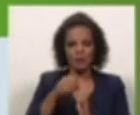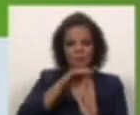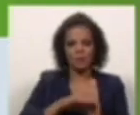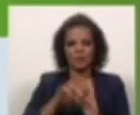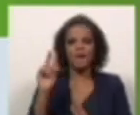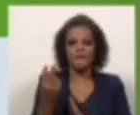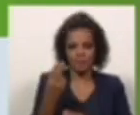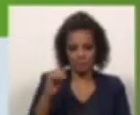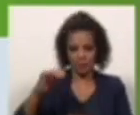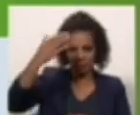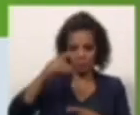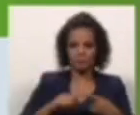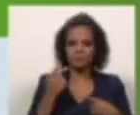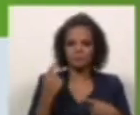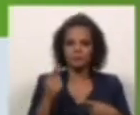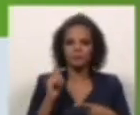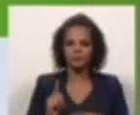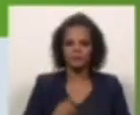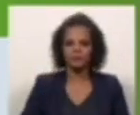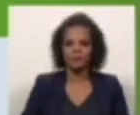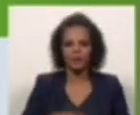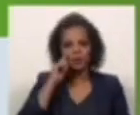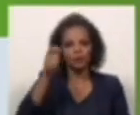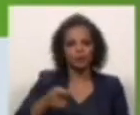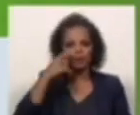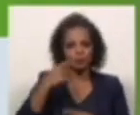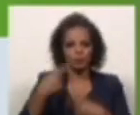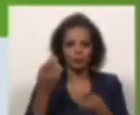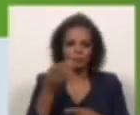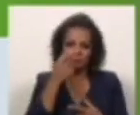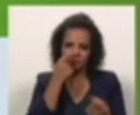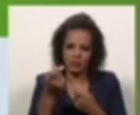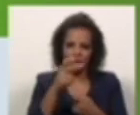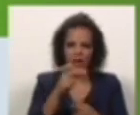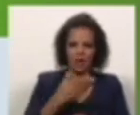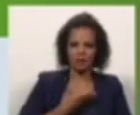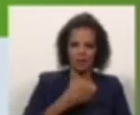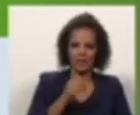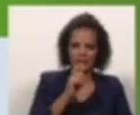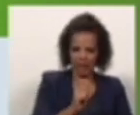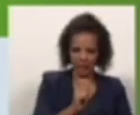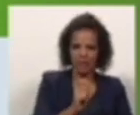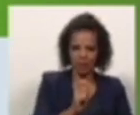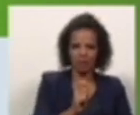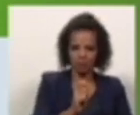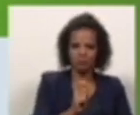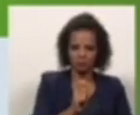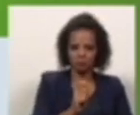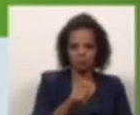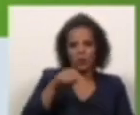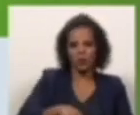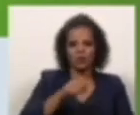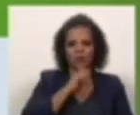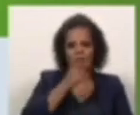principais uma é o alargamento dos seguros públicos do gênero idade e se eles janeiro de que existe hoje em dia para